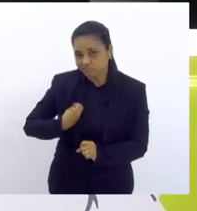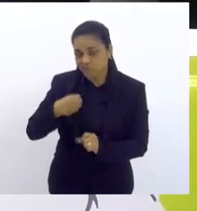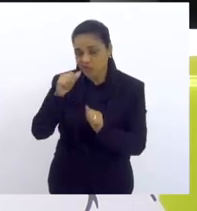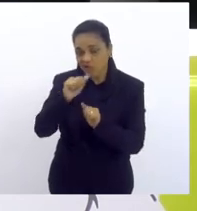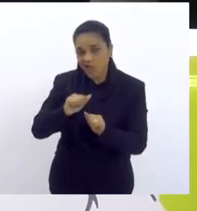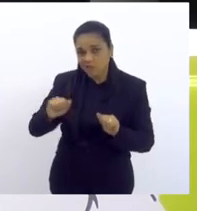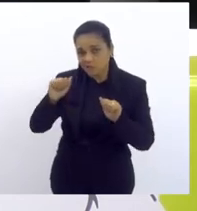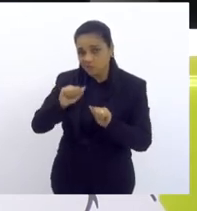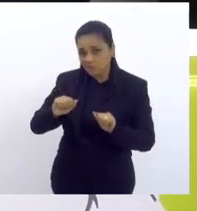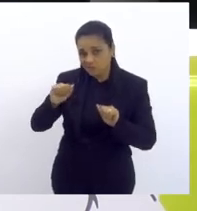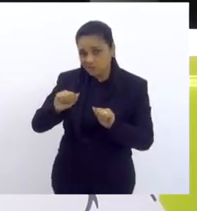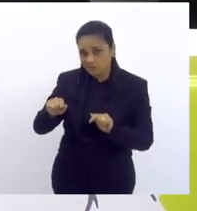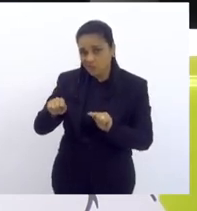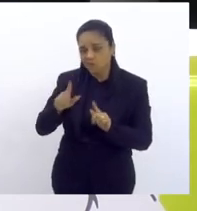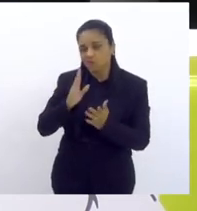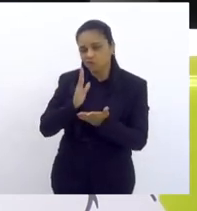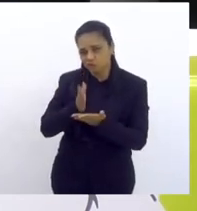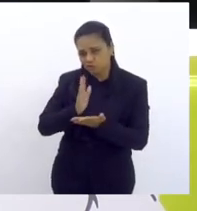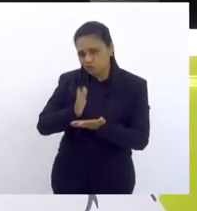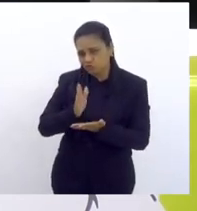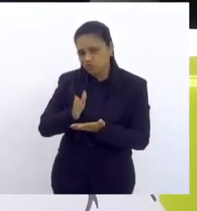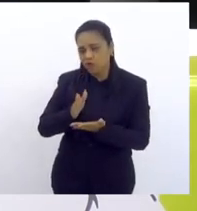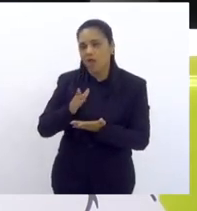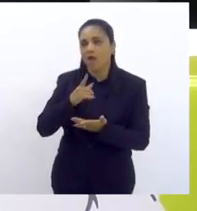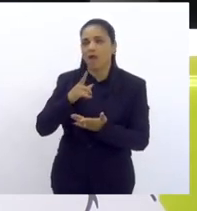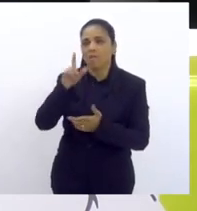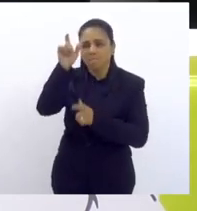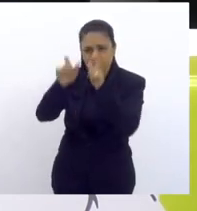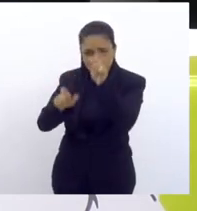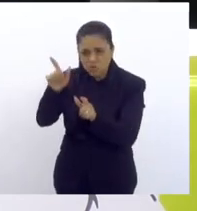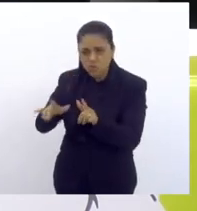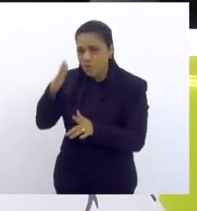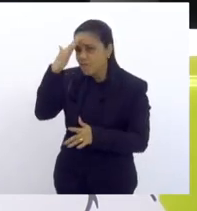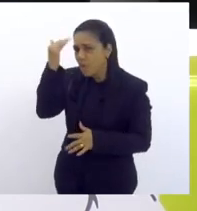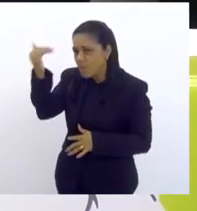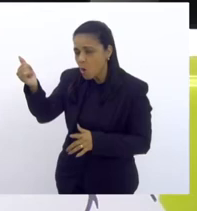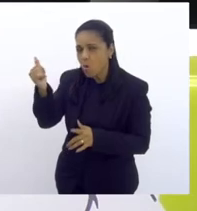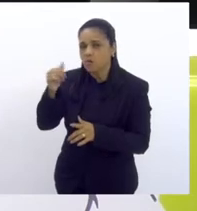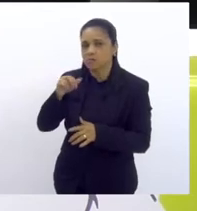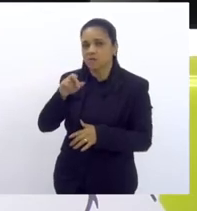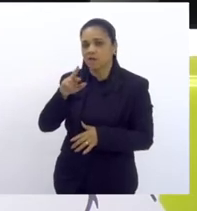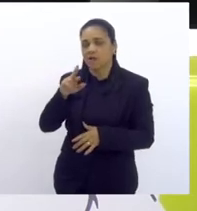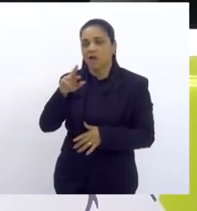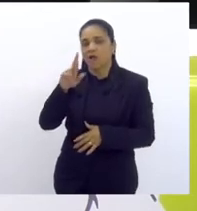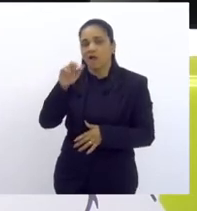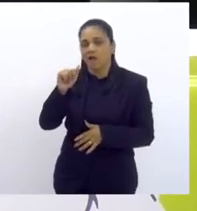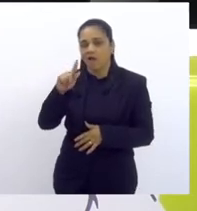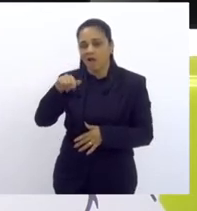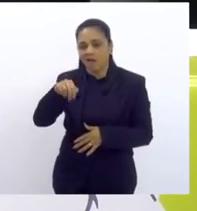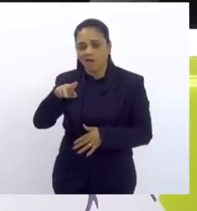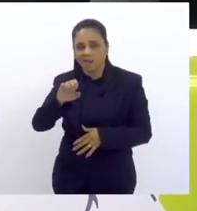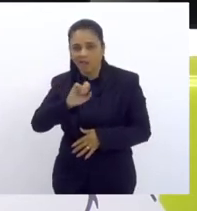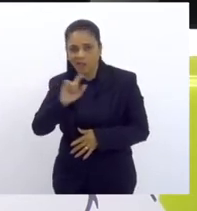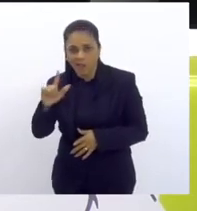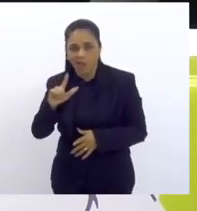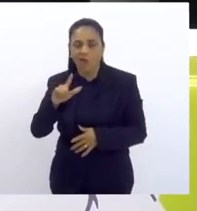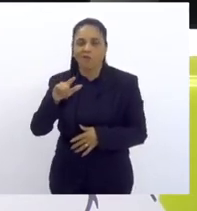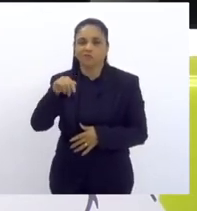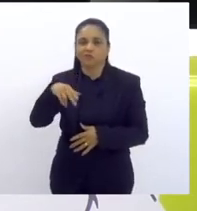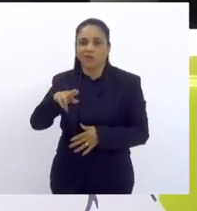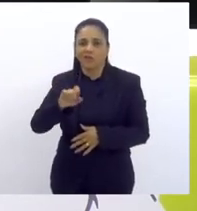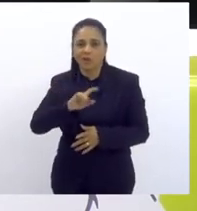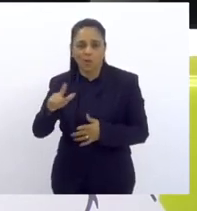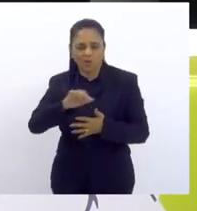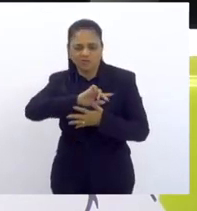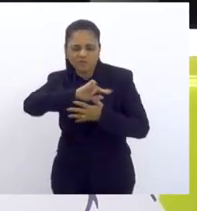já contou com diversos personalidades Raquel de Queiroz Carlos Drummond de Andrade Nise da Silveira no